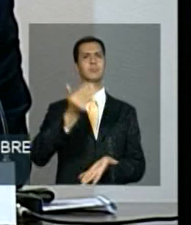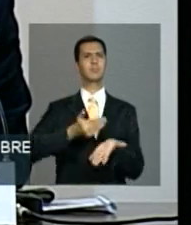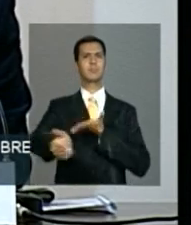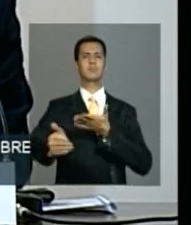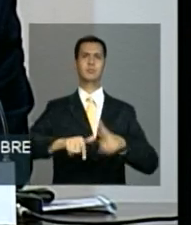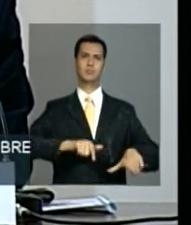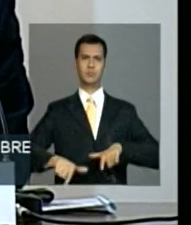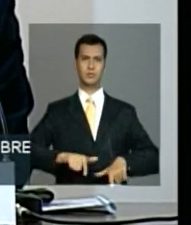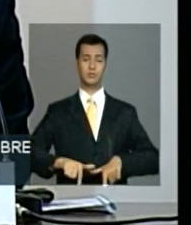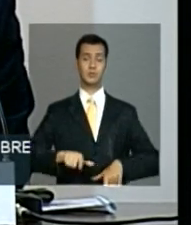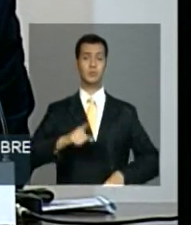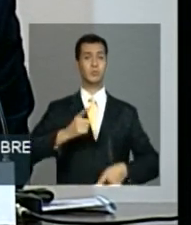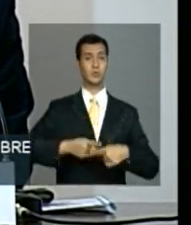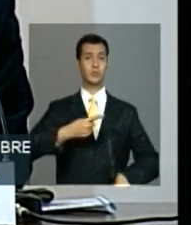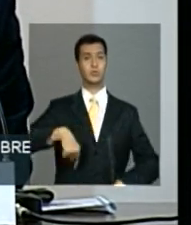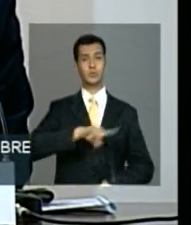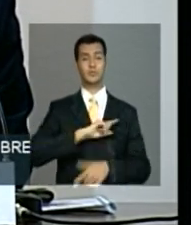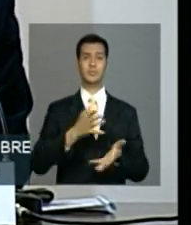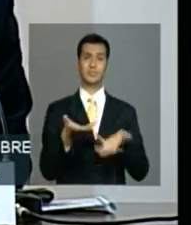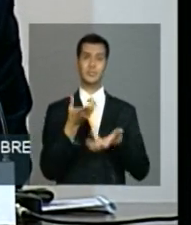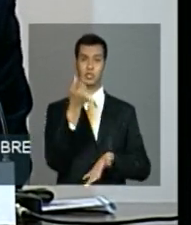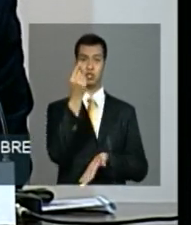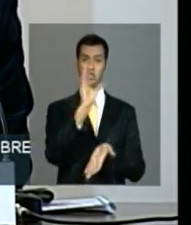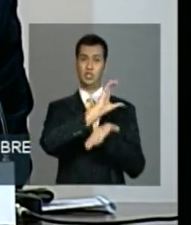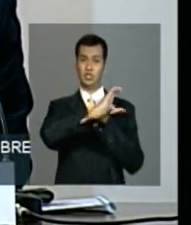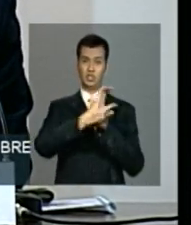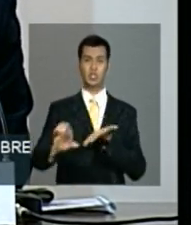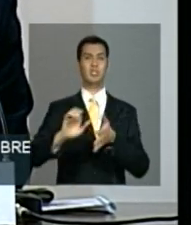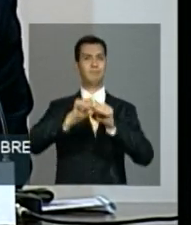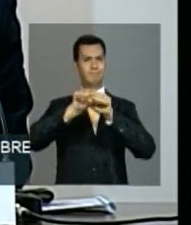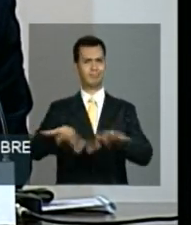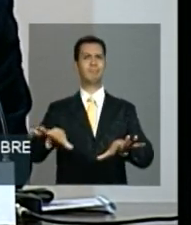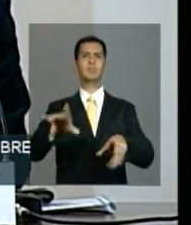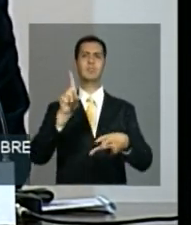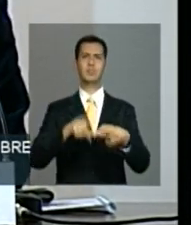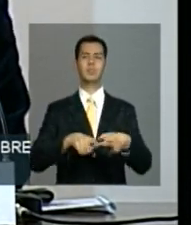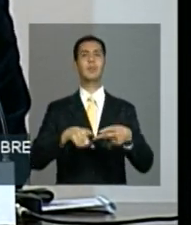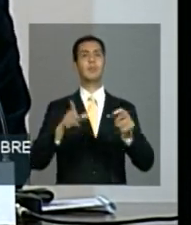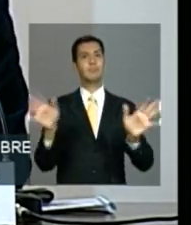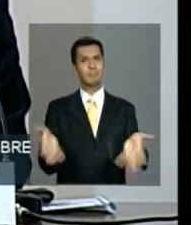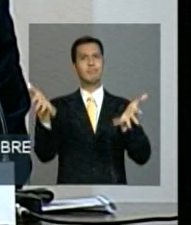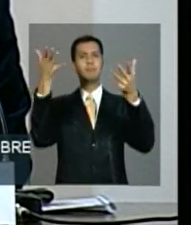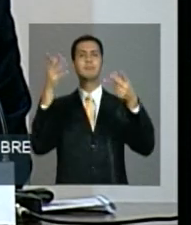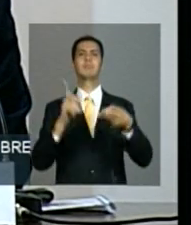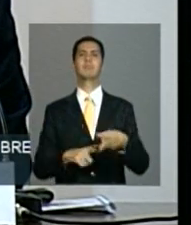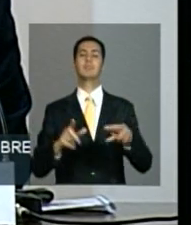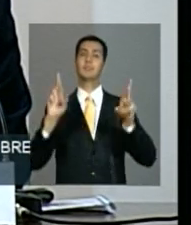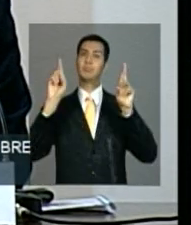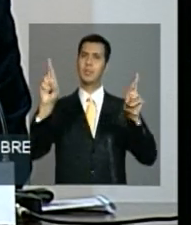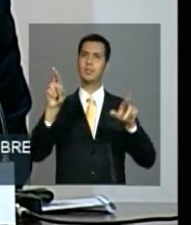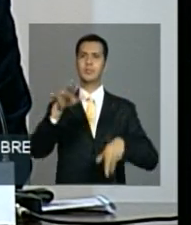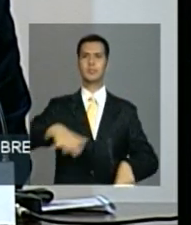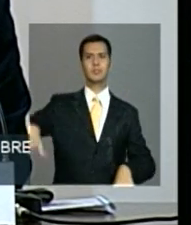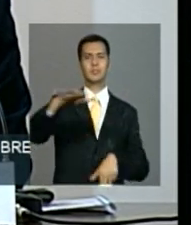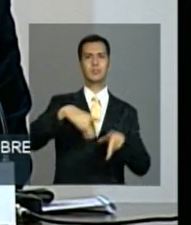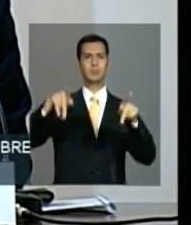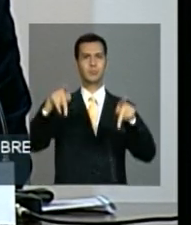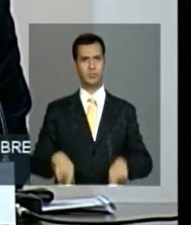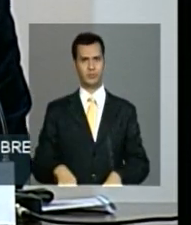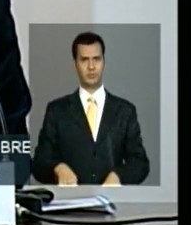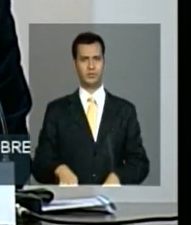Como disse e injetar recursos ânimo e esperança a essa população que nós